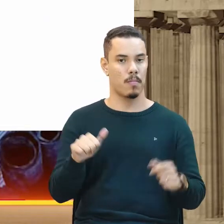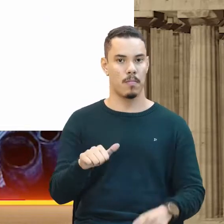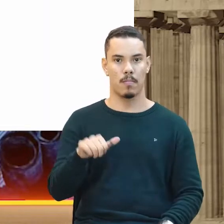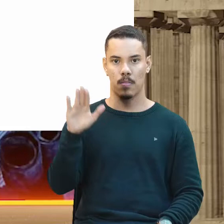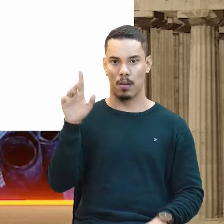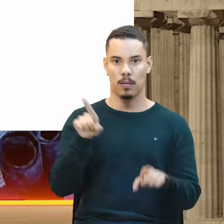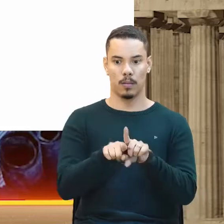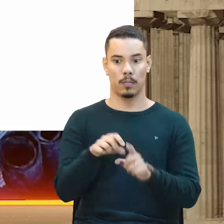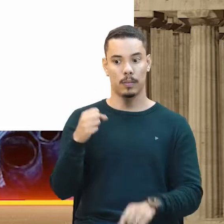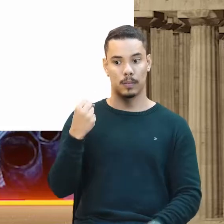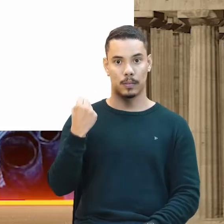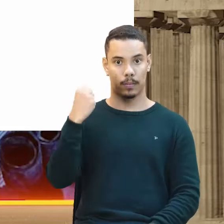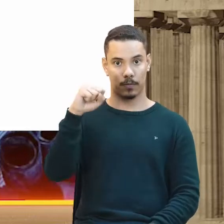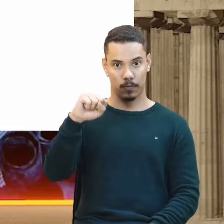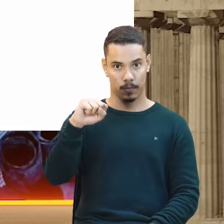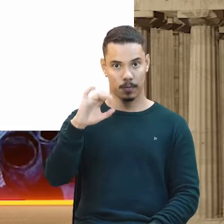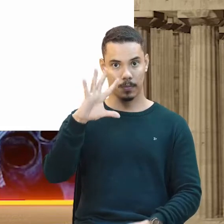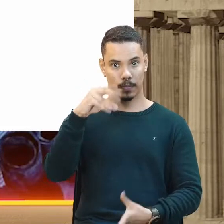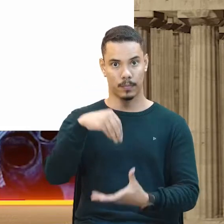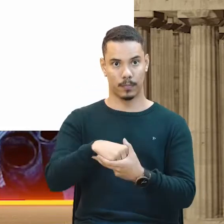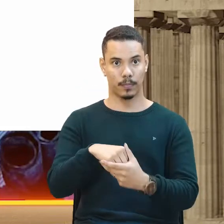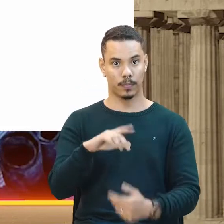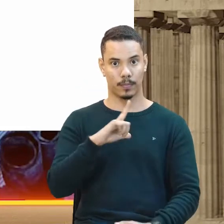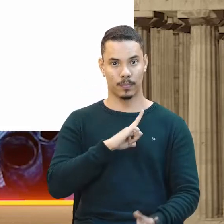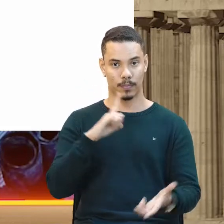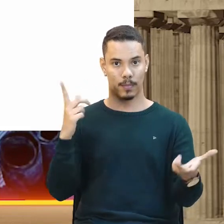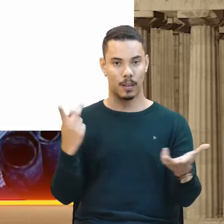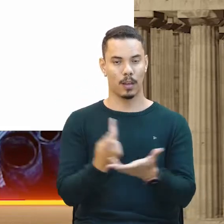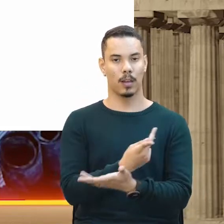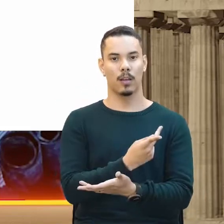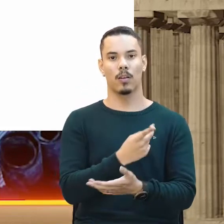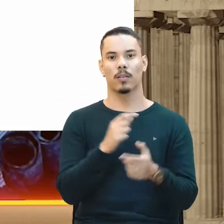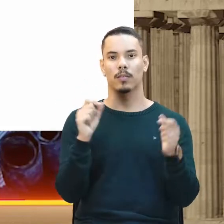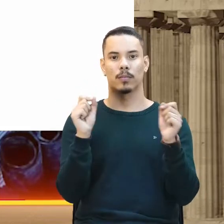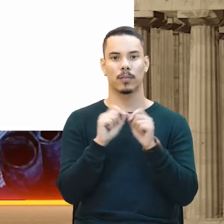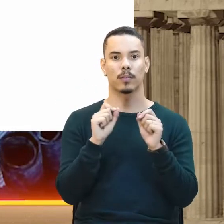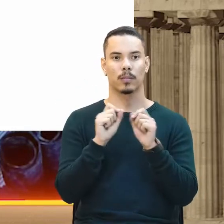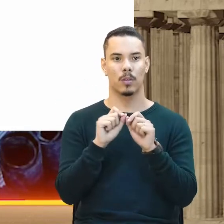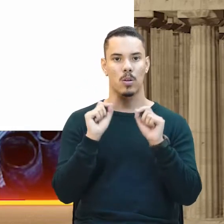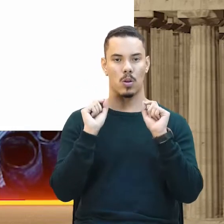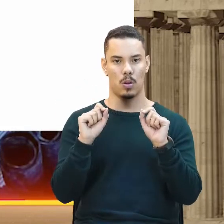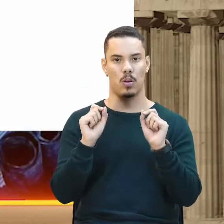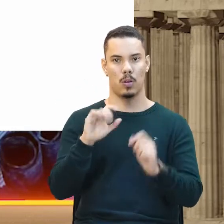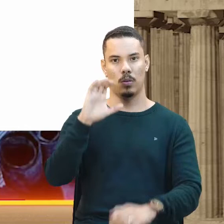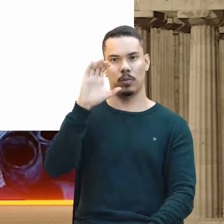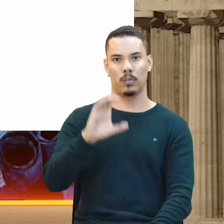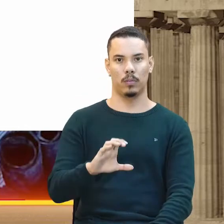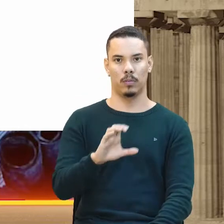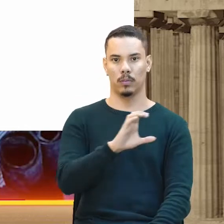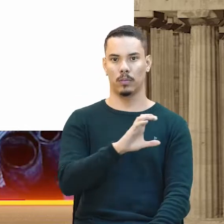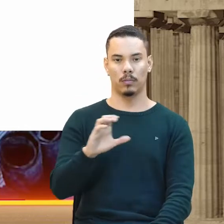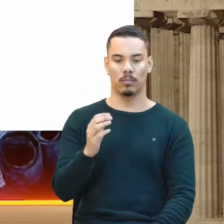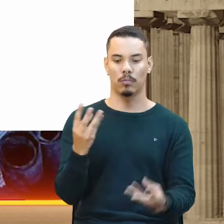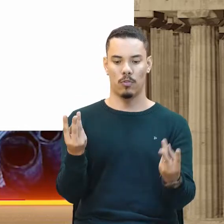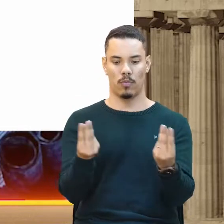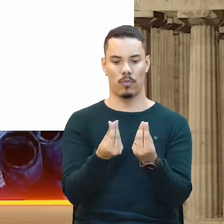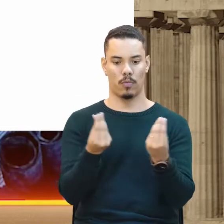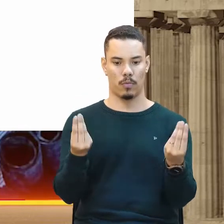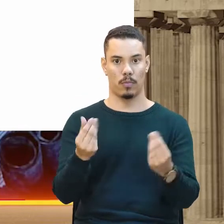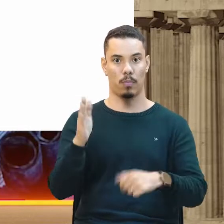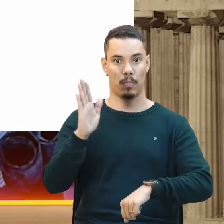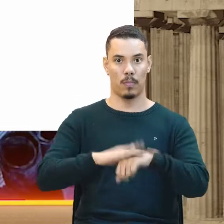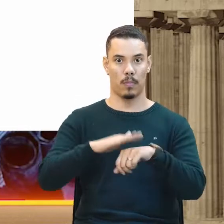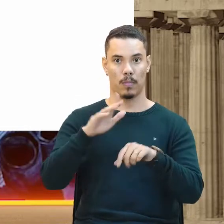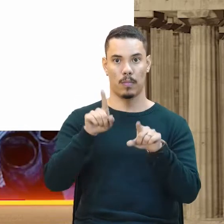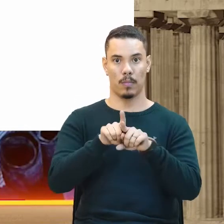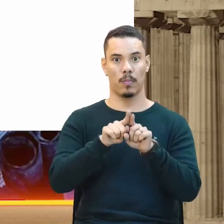Essa defesa apologética que havia, faz com que o cristianismo ele se fundamente ainda mais e que as